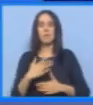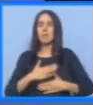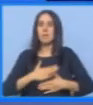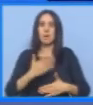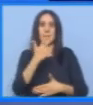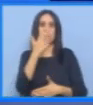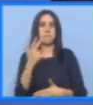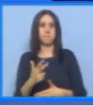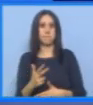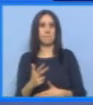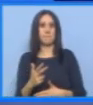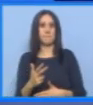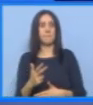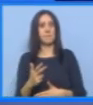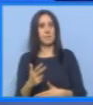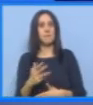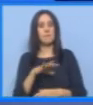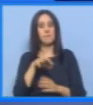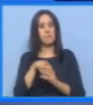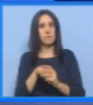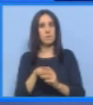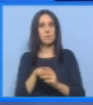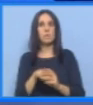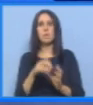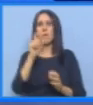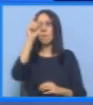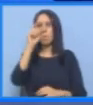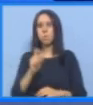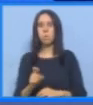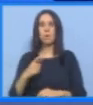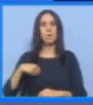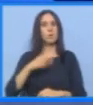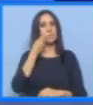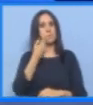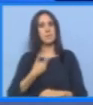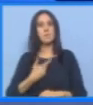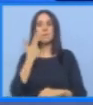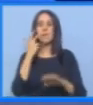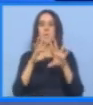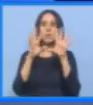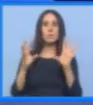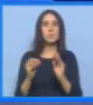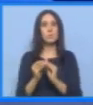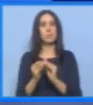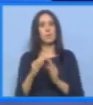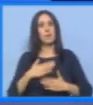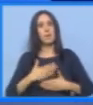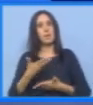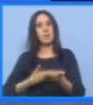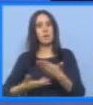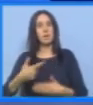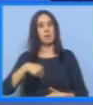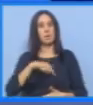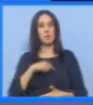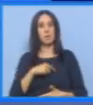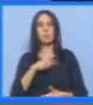que fazia parte de todo o nosso dia, todo o nosso ser, toda a nossa vida, faz um ato de entrega que